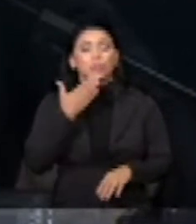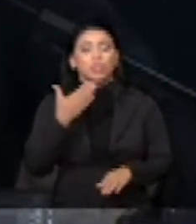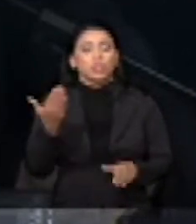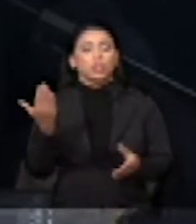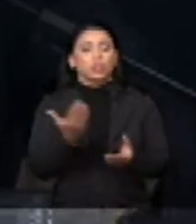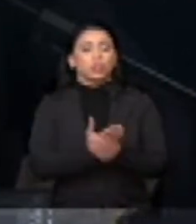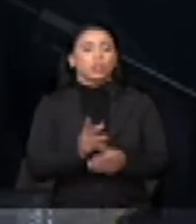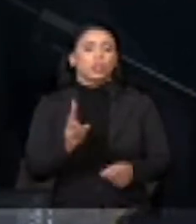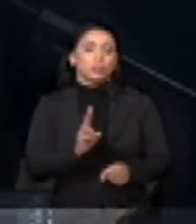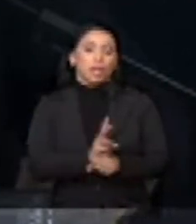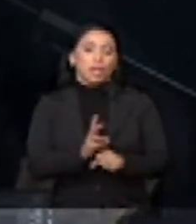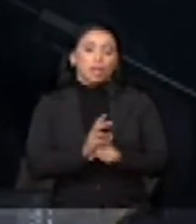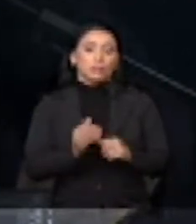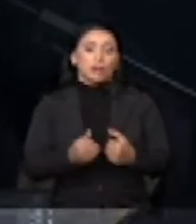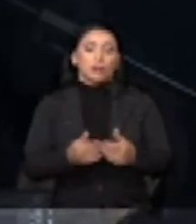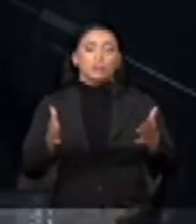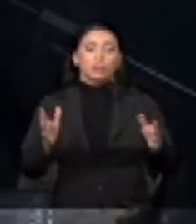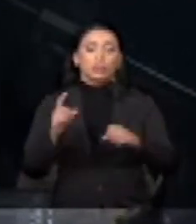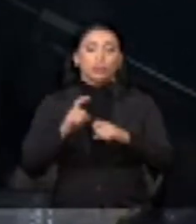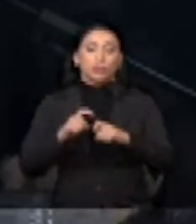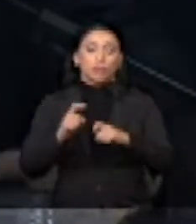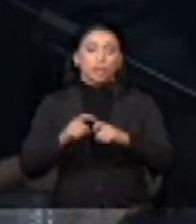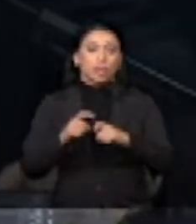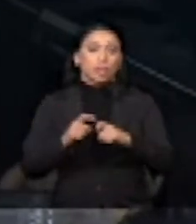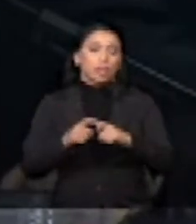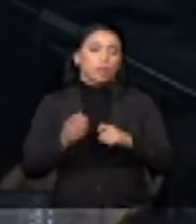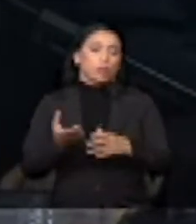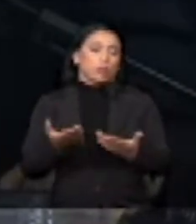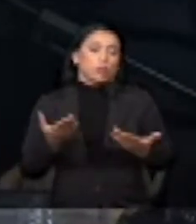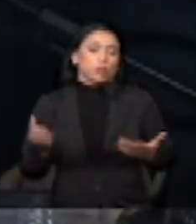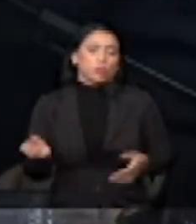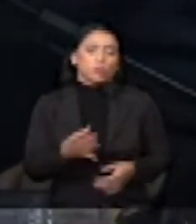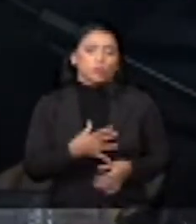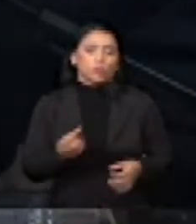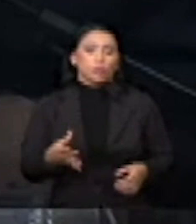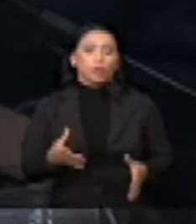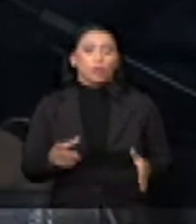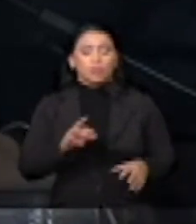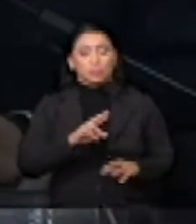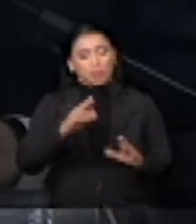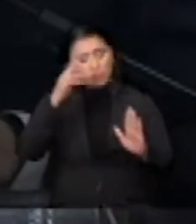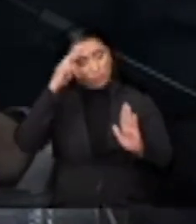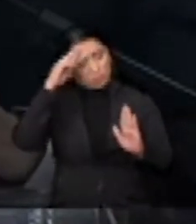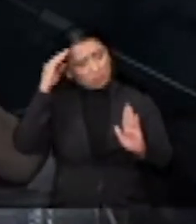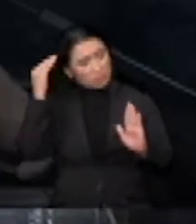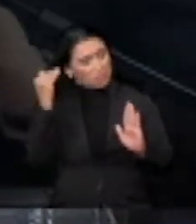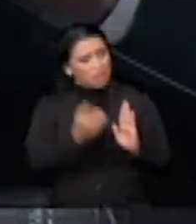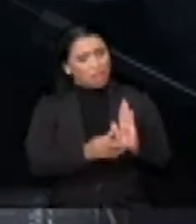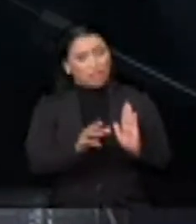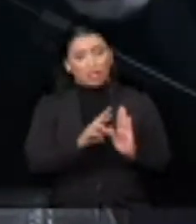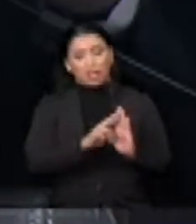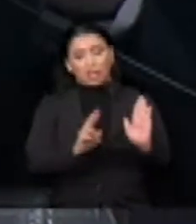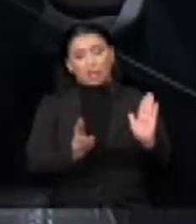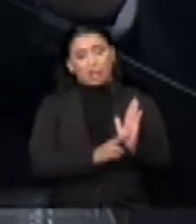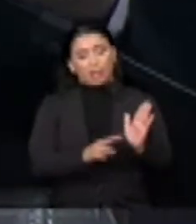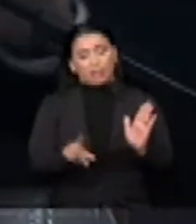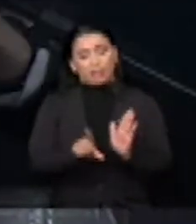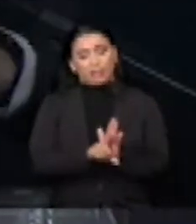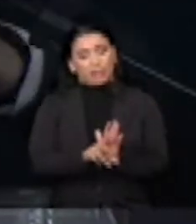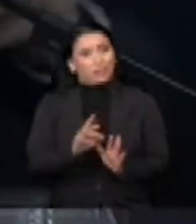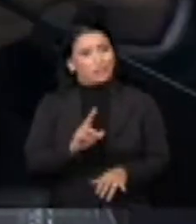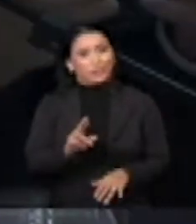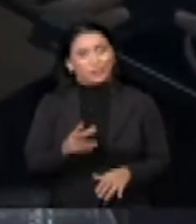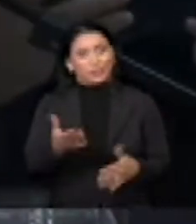de escolas médicas que não atendem aos preceitos da lei 12.871 é óbvio que nunca teremos